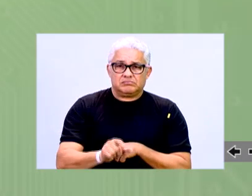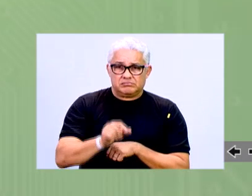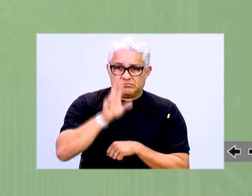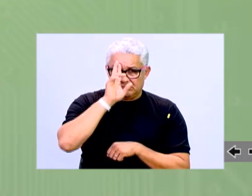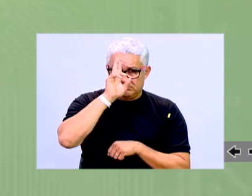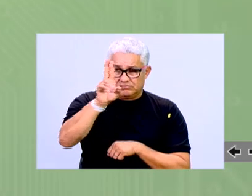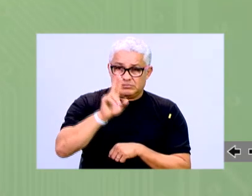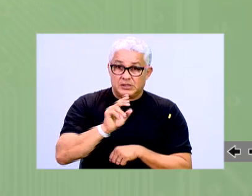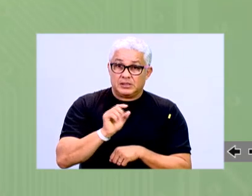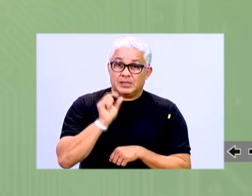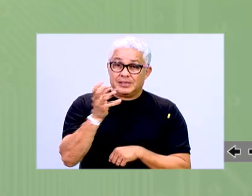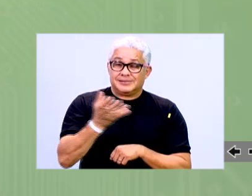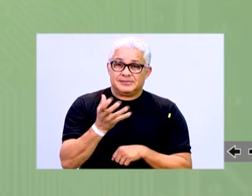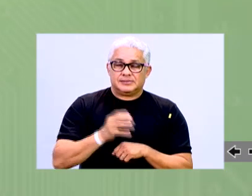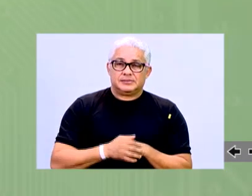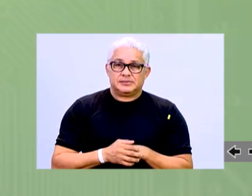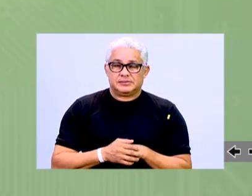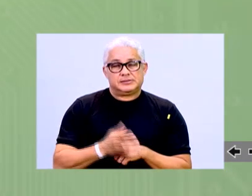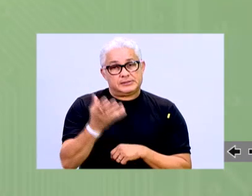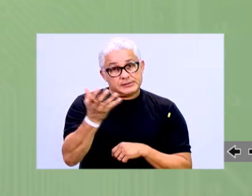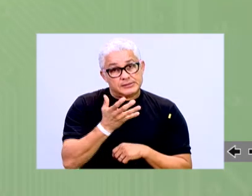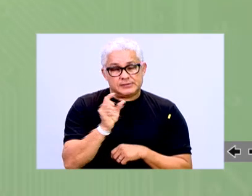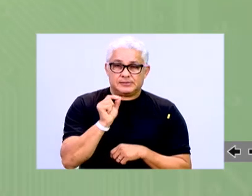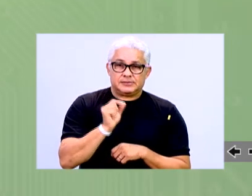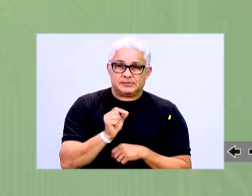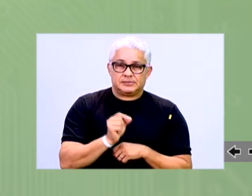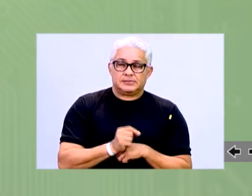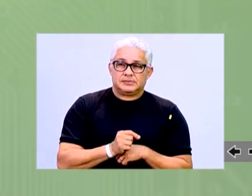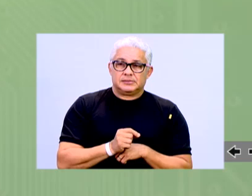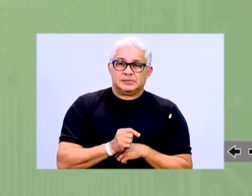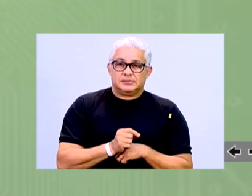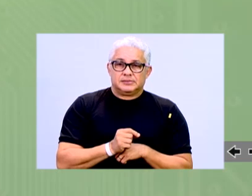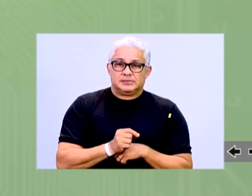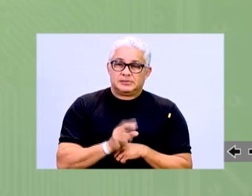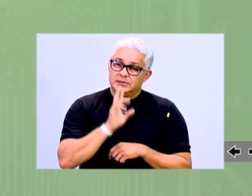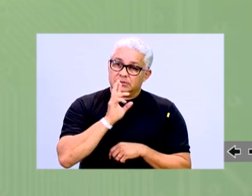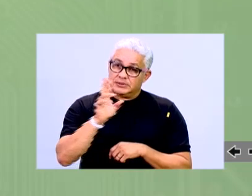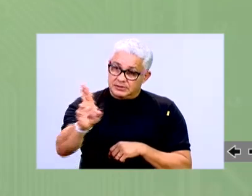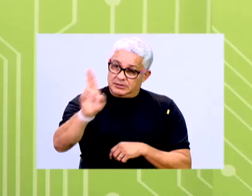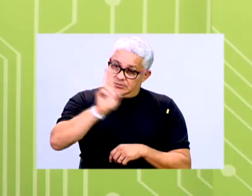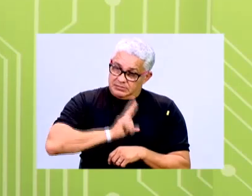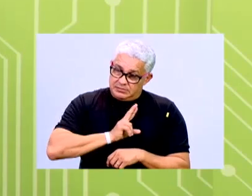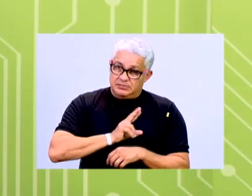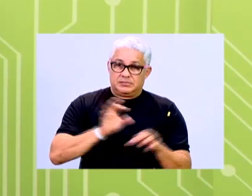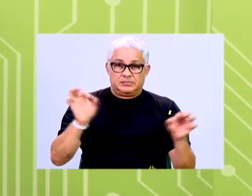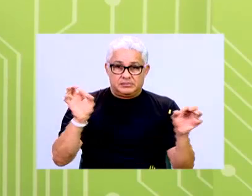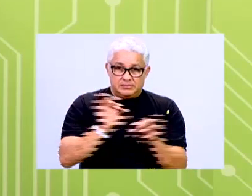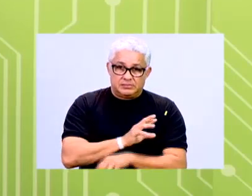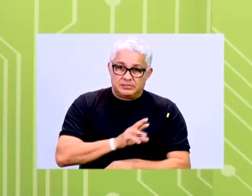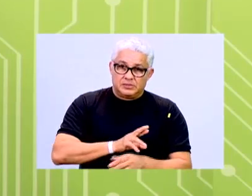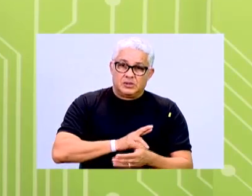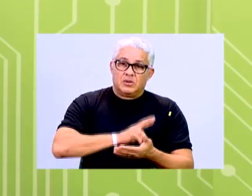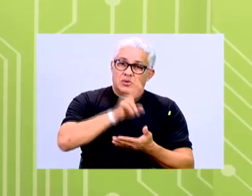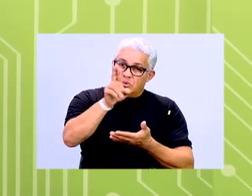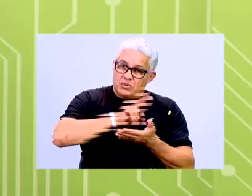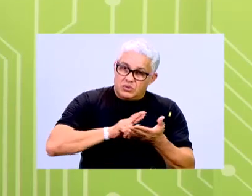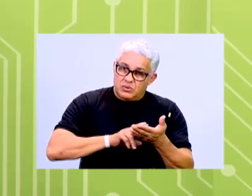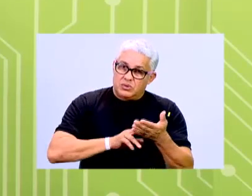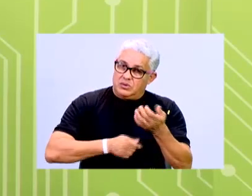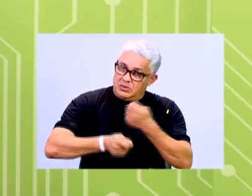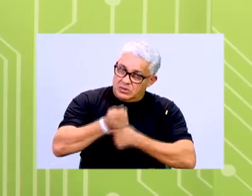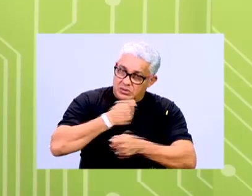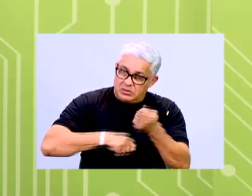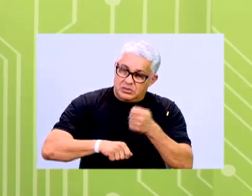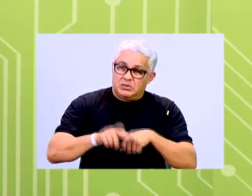chefe, espera? Ele espera o resultado da aplicação, ou seja, relatórios administrativos,